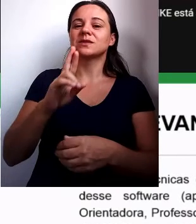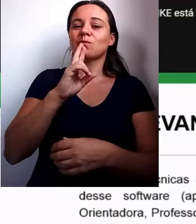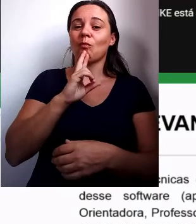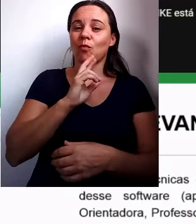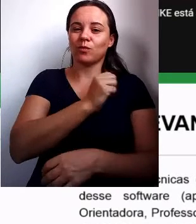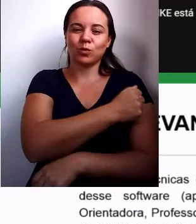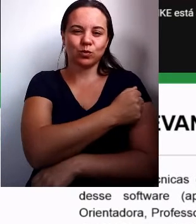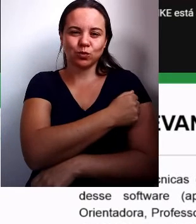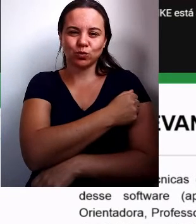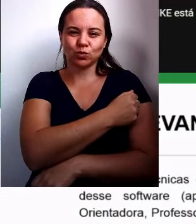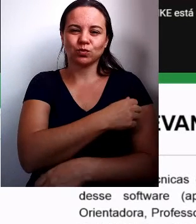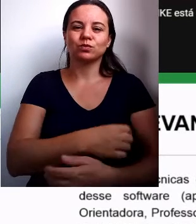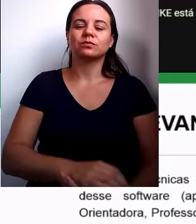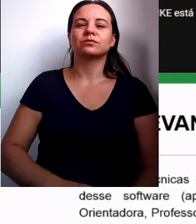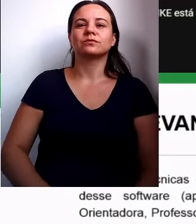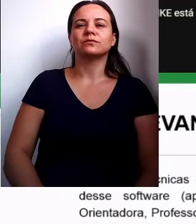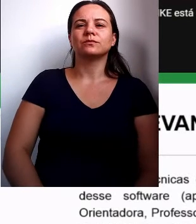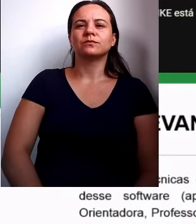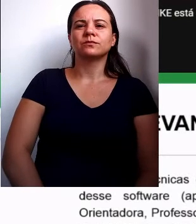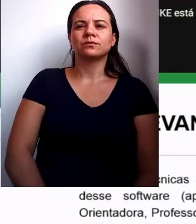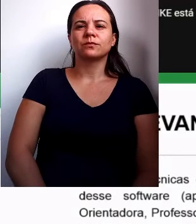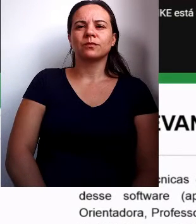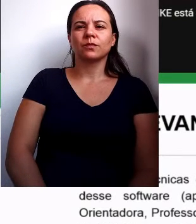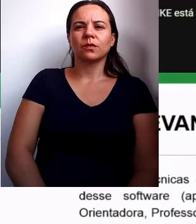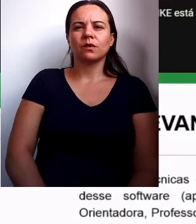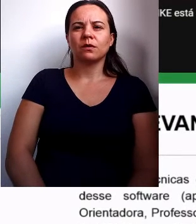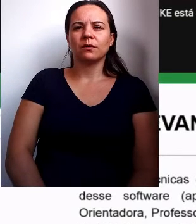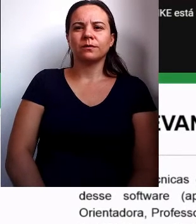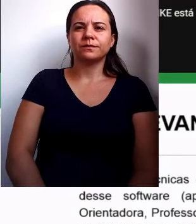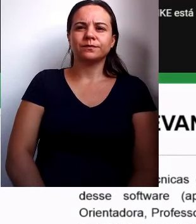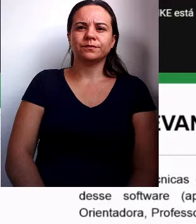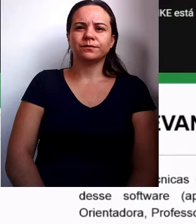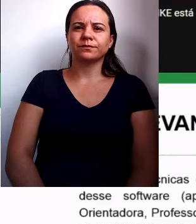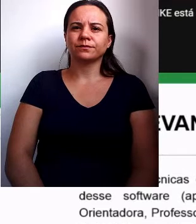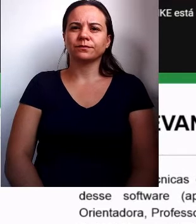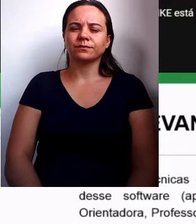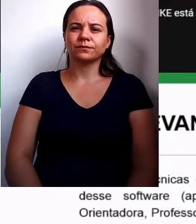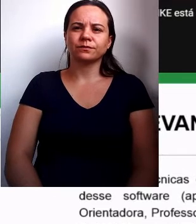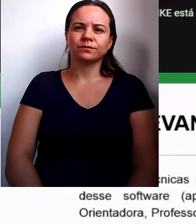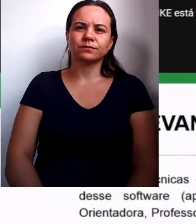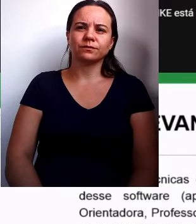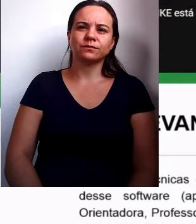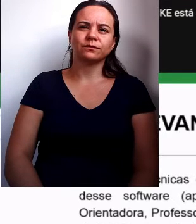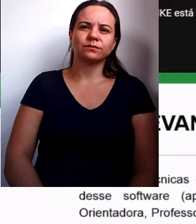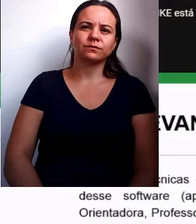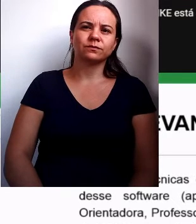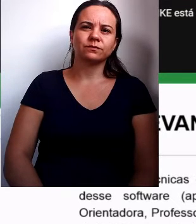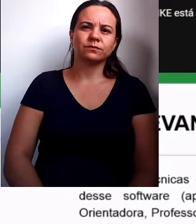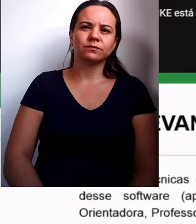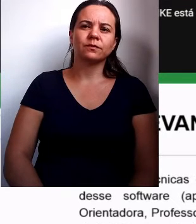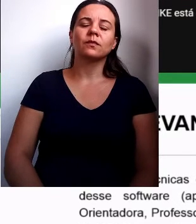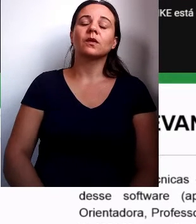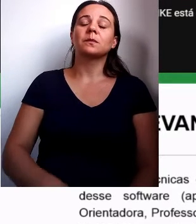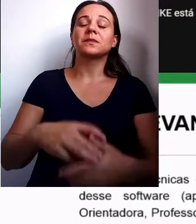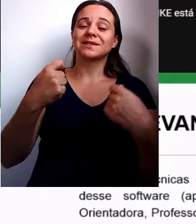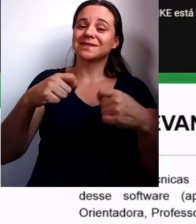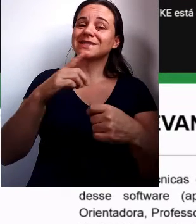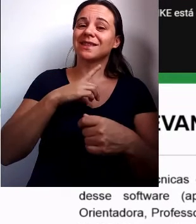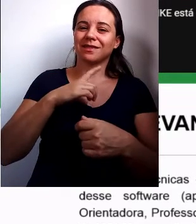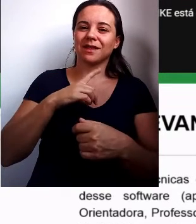o aluno, como é que foi de pontuação e tal. O aplicativo deve apresentar pontuação da resposta dos